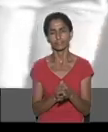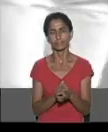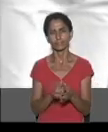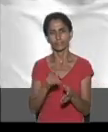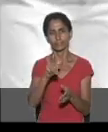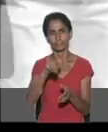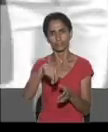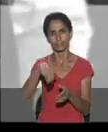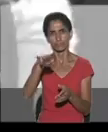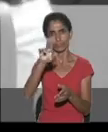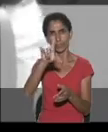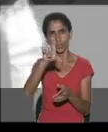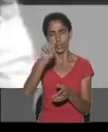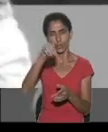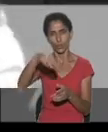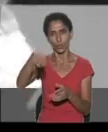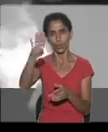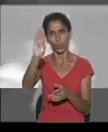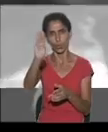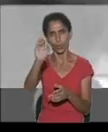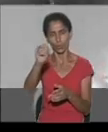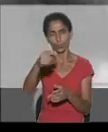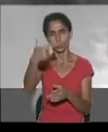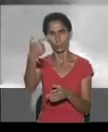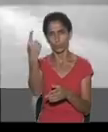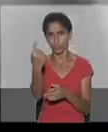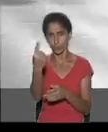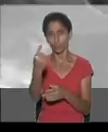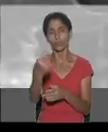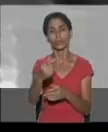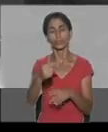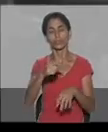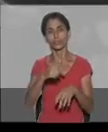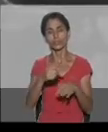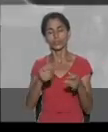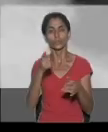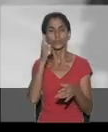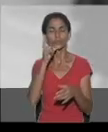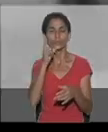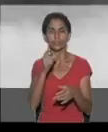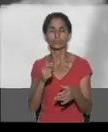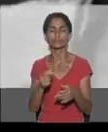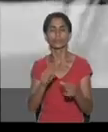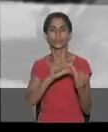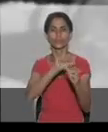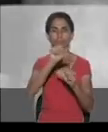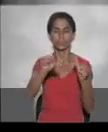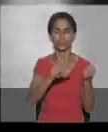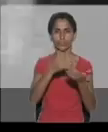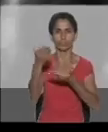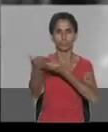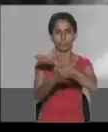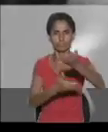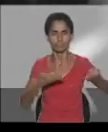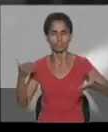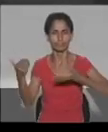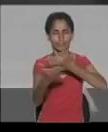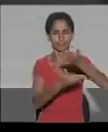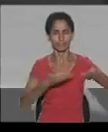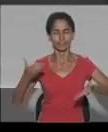O Quilombo 21 foi um momento, né, que a gente conseguiu um momento de grande troca, né,